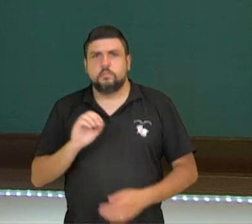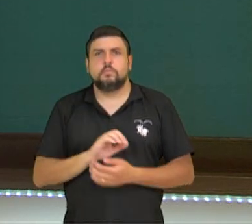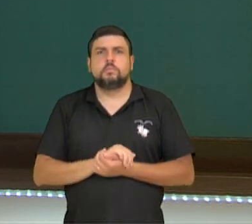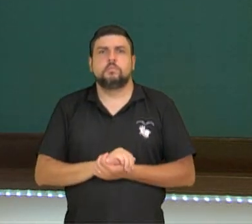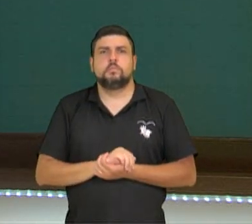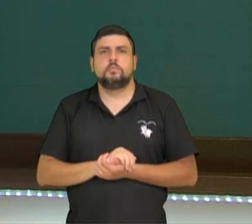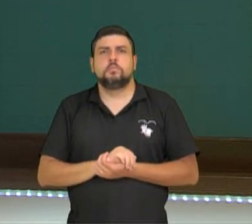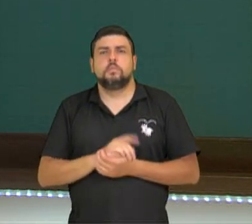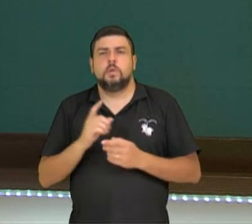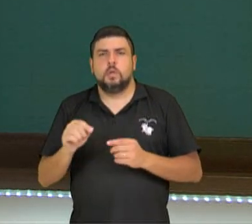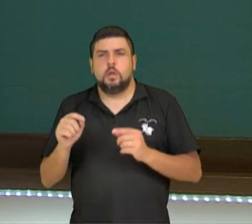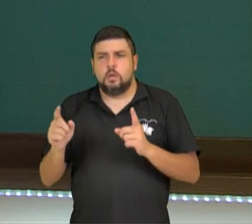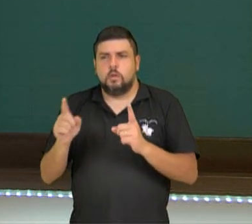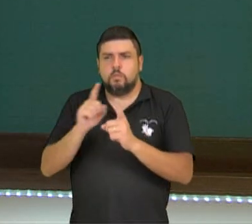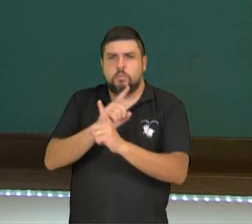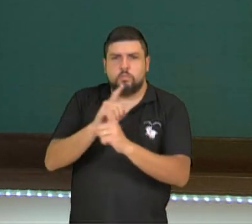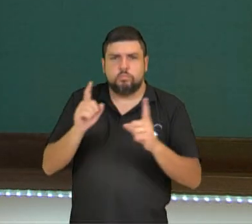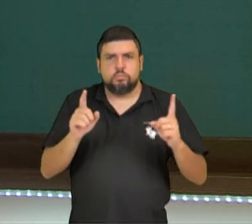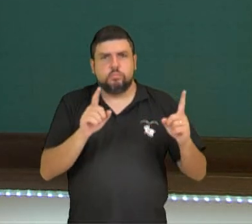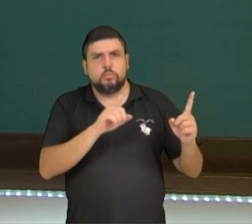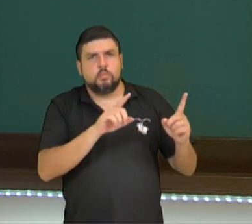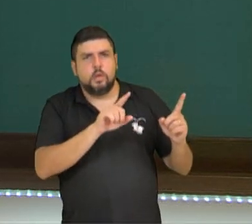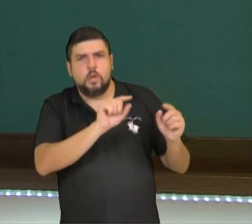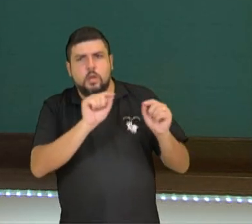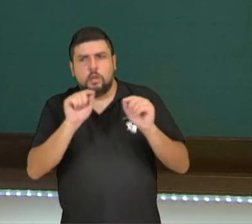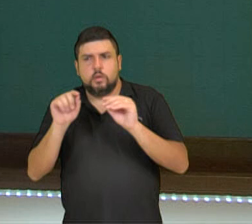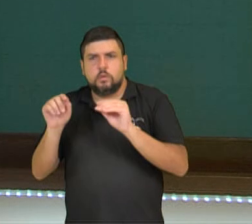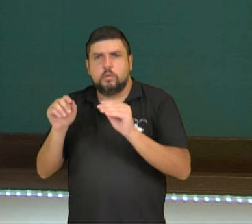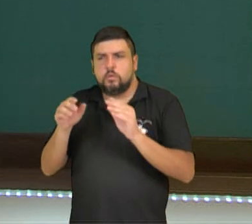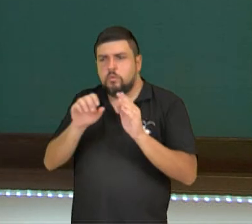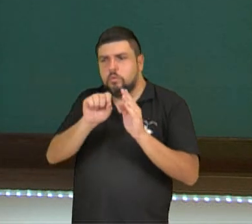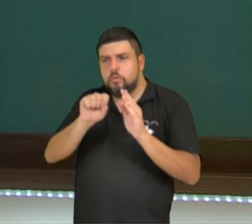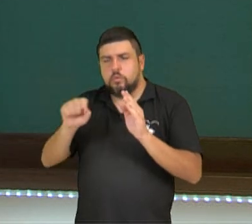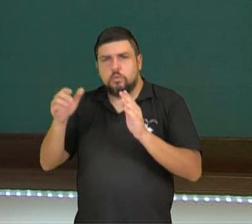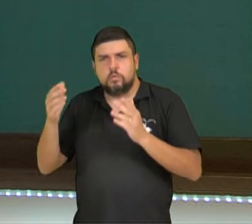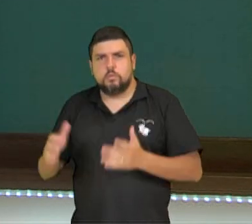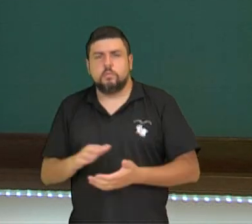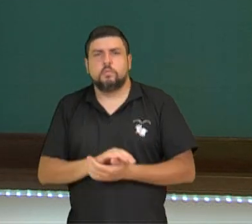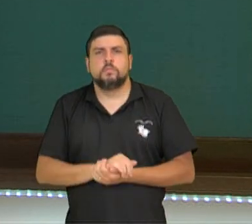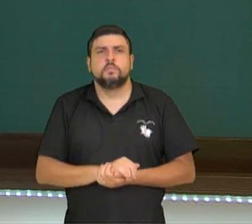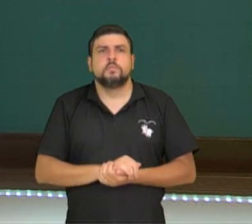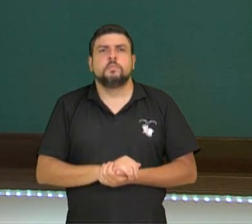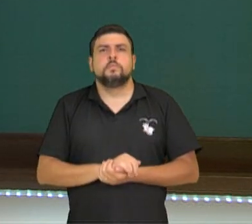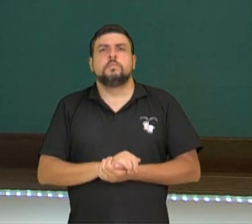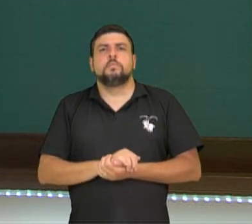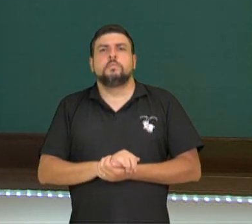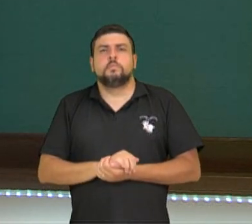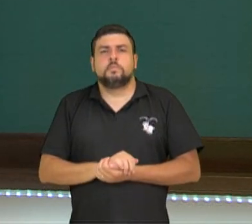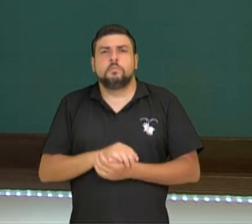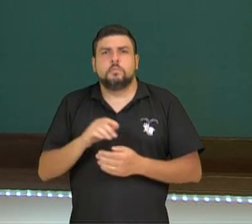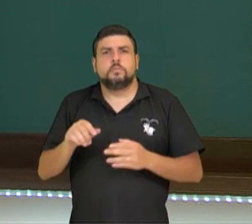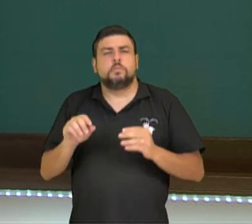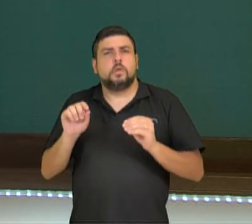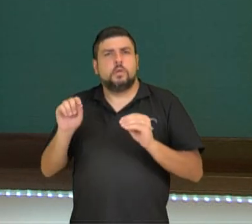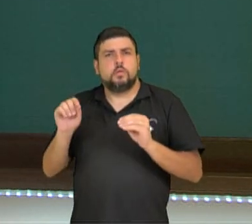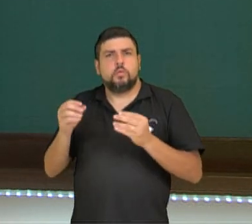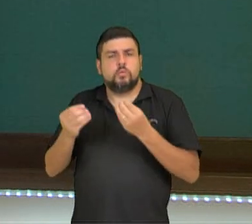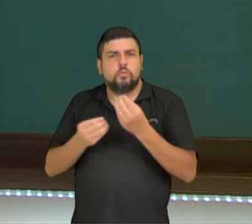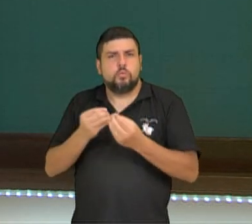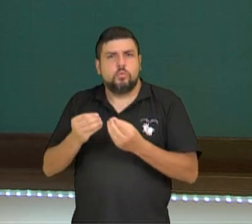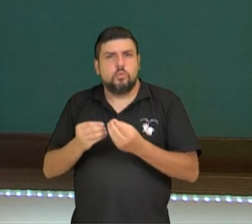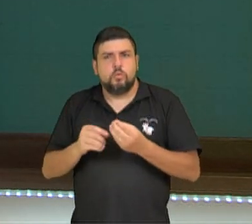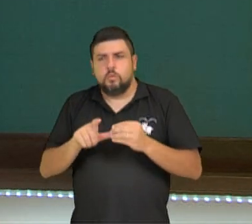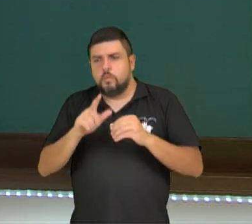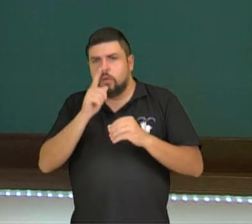região do chamado Terceiro Planalto, né, na porção sul ali, em direção à foz do rio Iguaçu, e aí ele vai desaguar